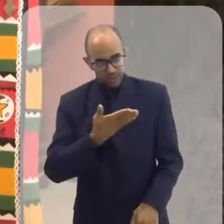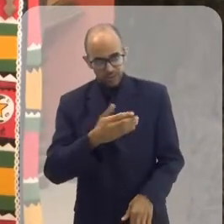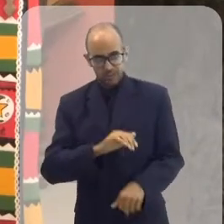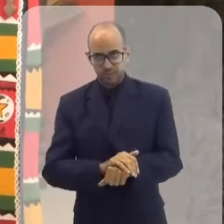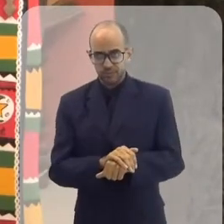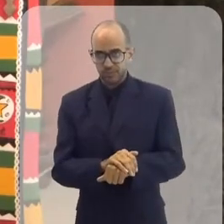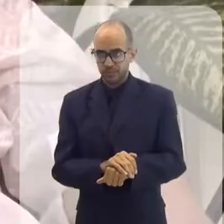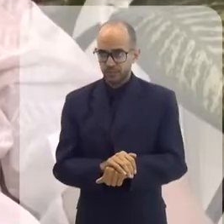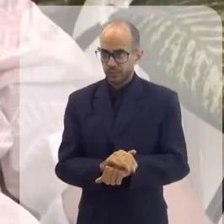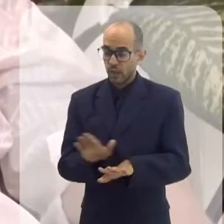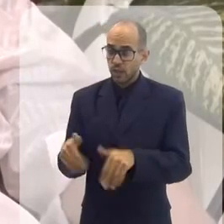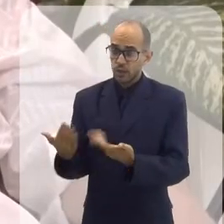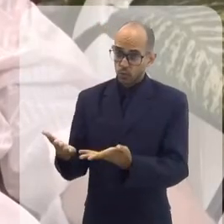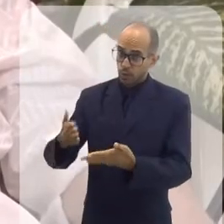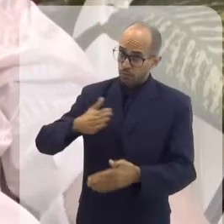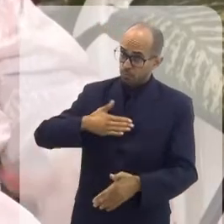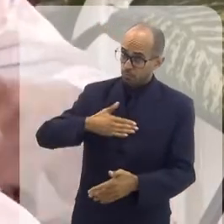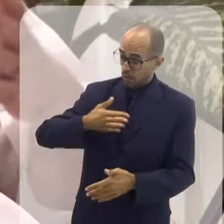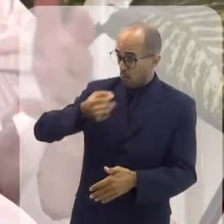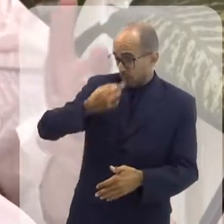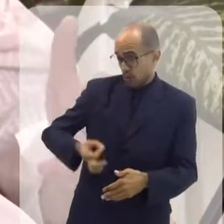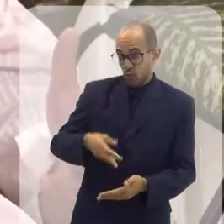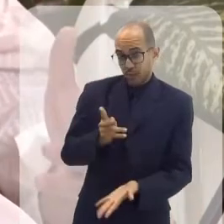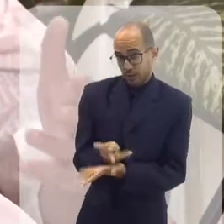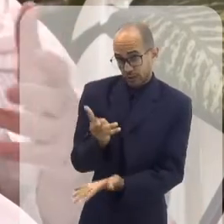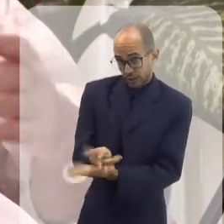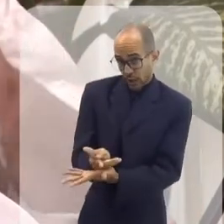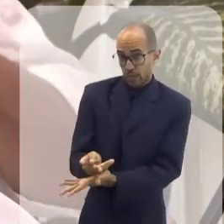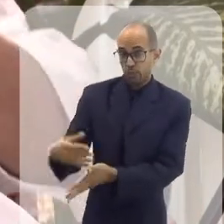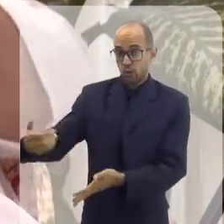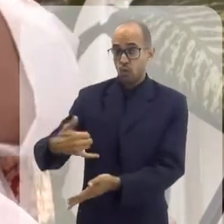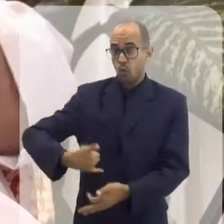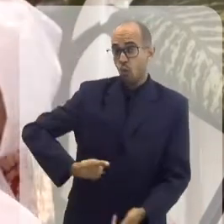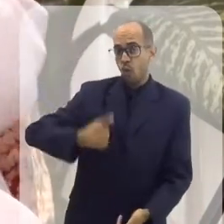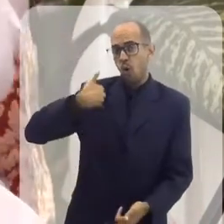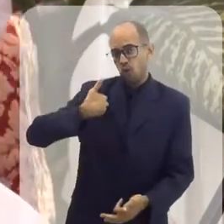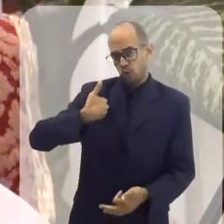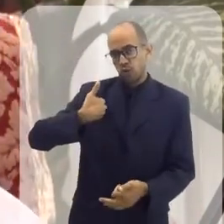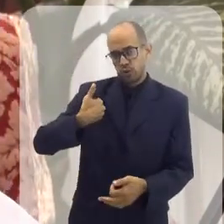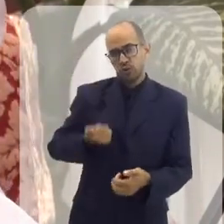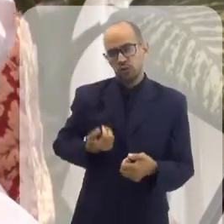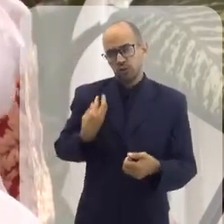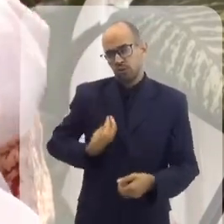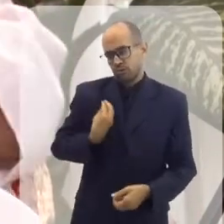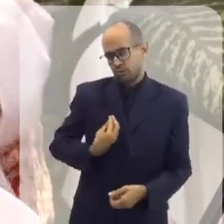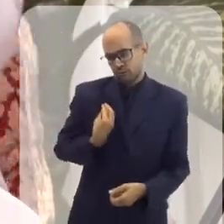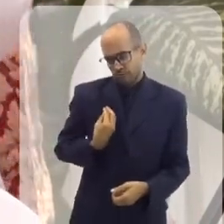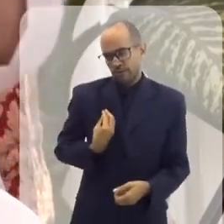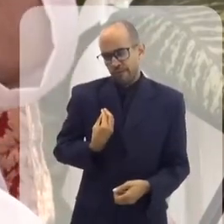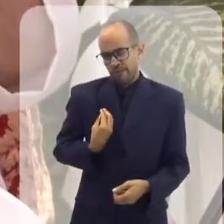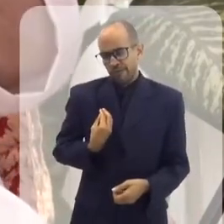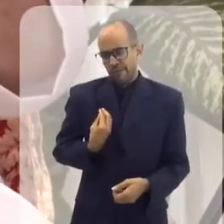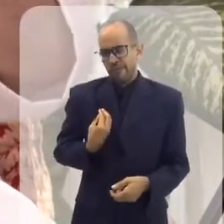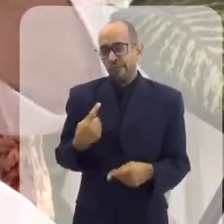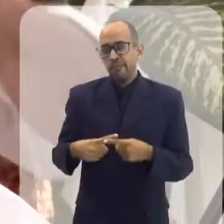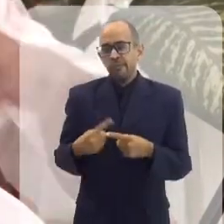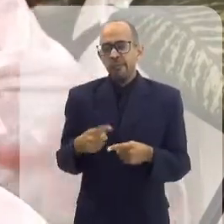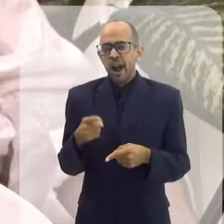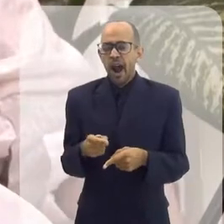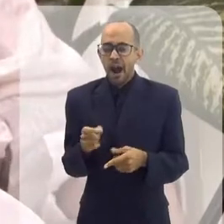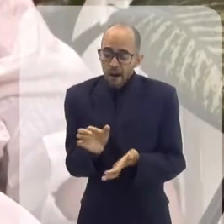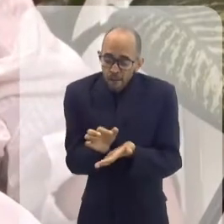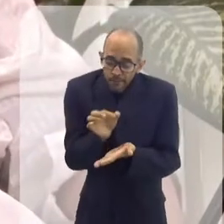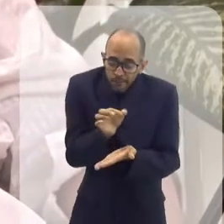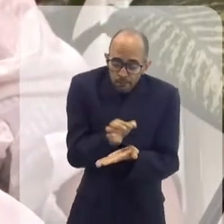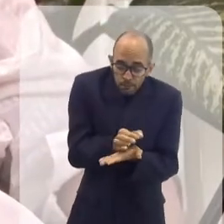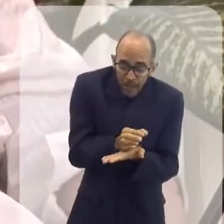nação dela né Eu acho que é sempre uma grande orgulho a gente poder fazer parte ainda que seja uma parte pequena de tudo isso não